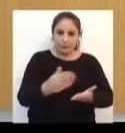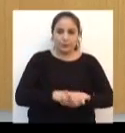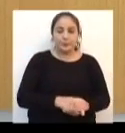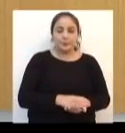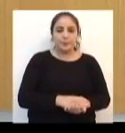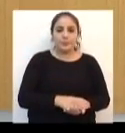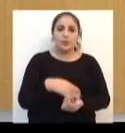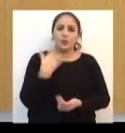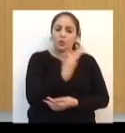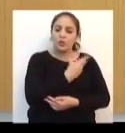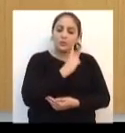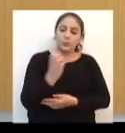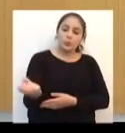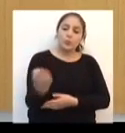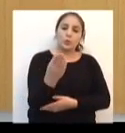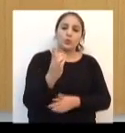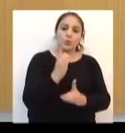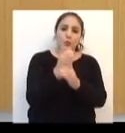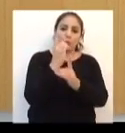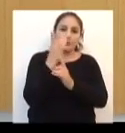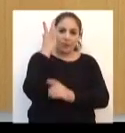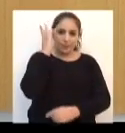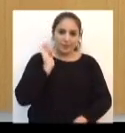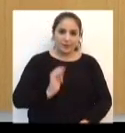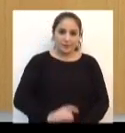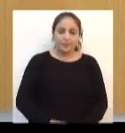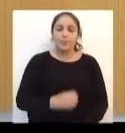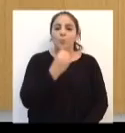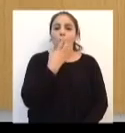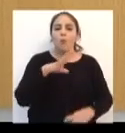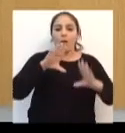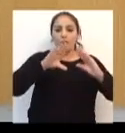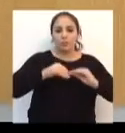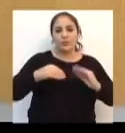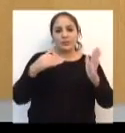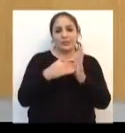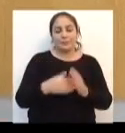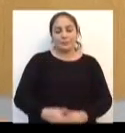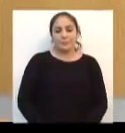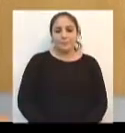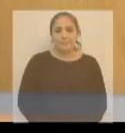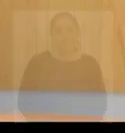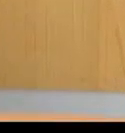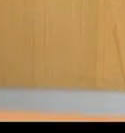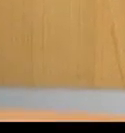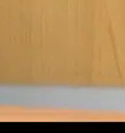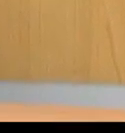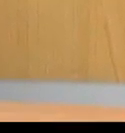hoje. Nós temos um novo encontro amanhã. Uma boa noite e até lá!